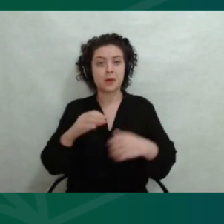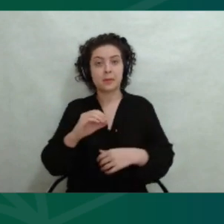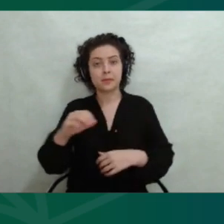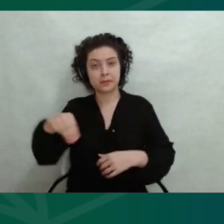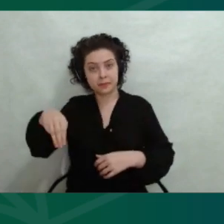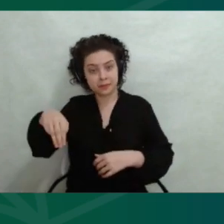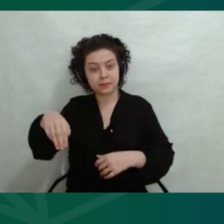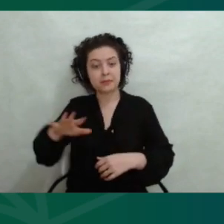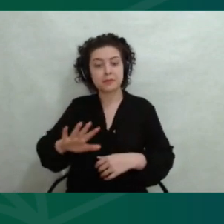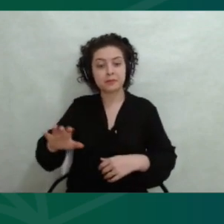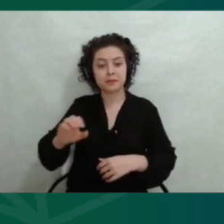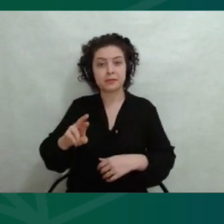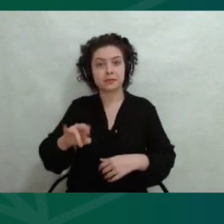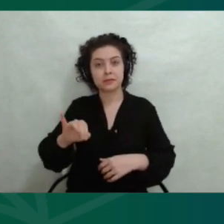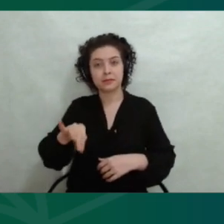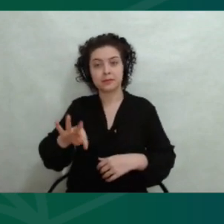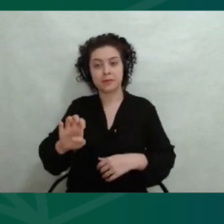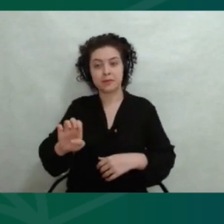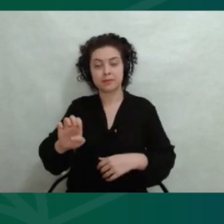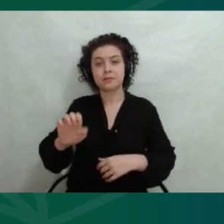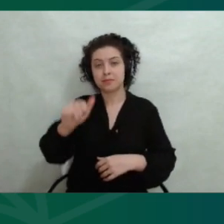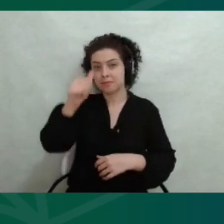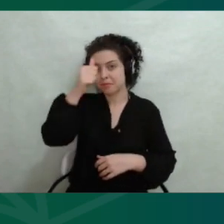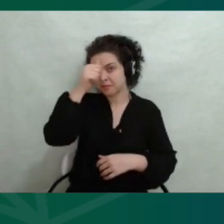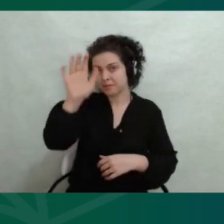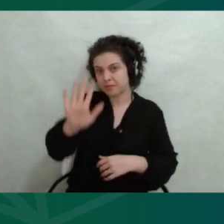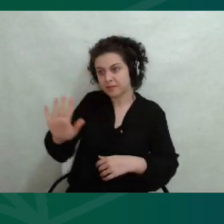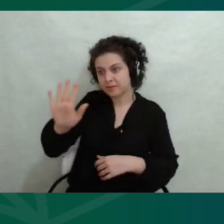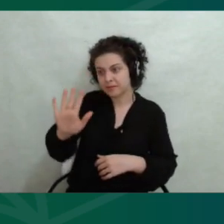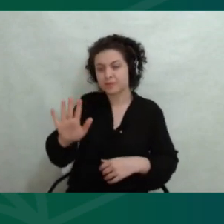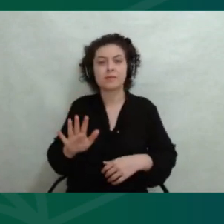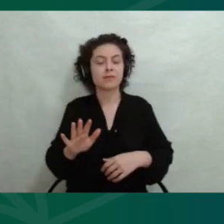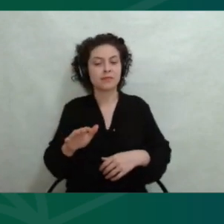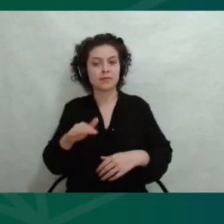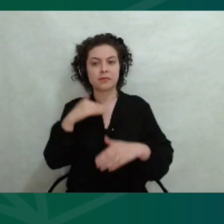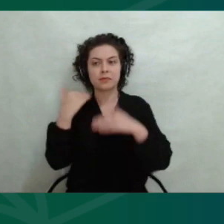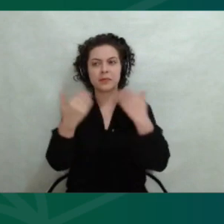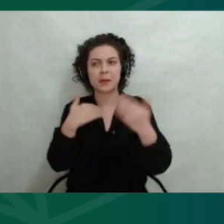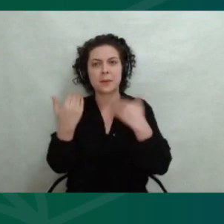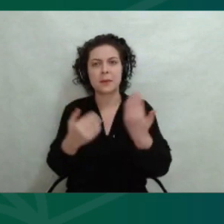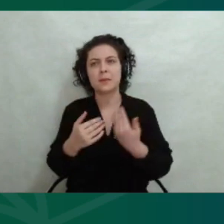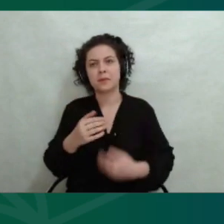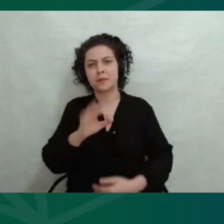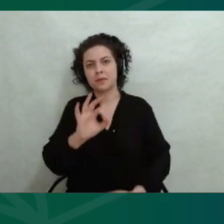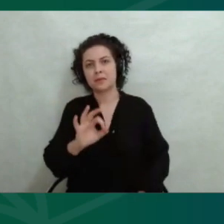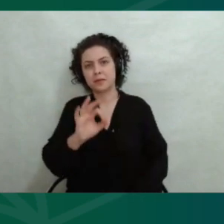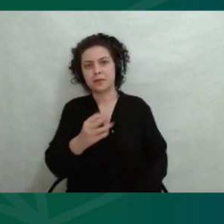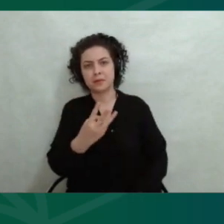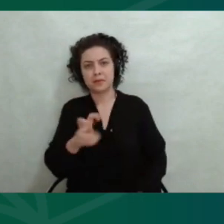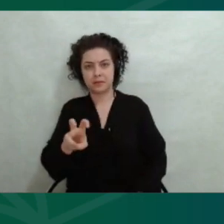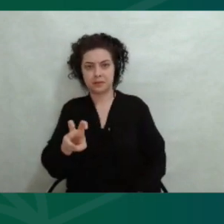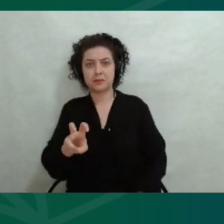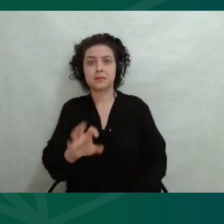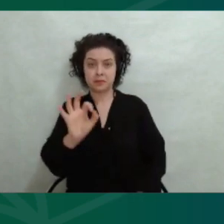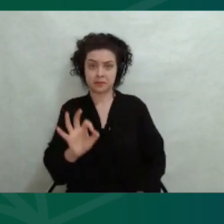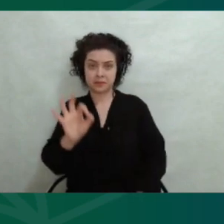foi uma epidemia com uma letalidade muito alta, em torno de 35%. E agora,